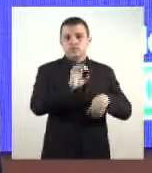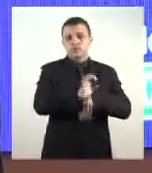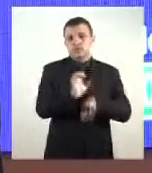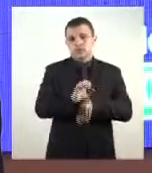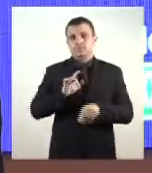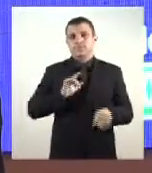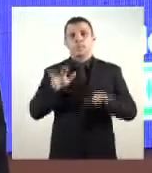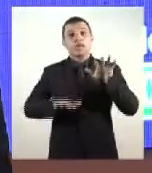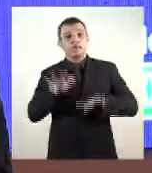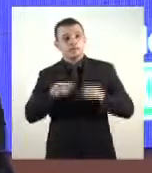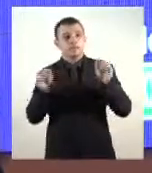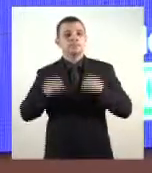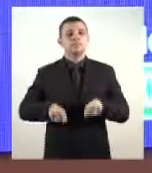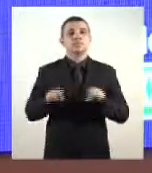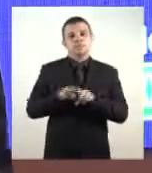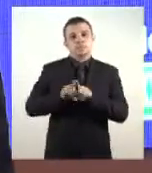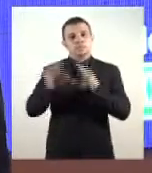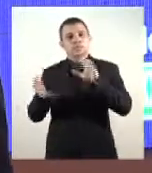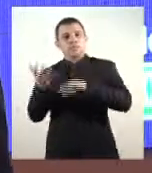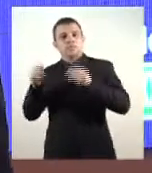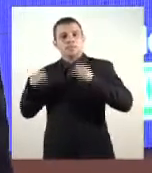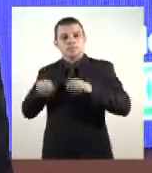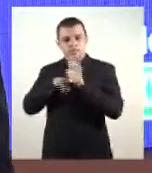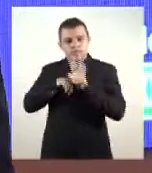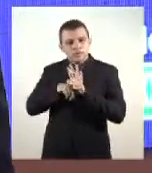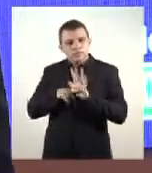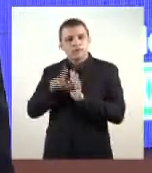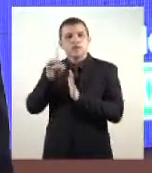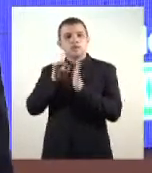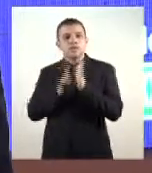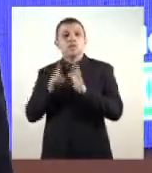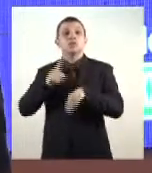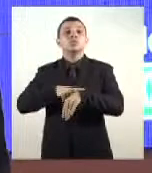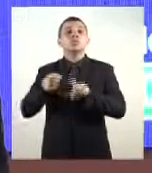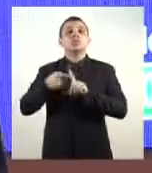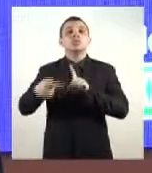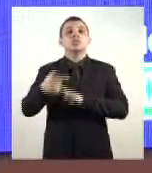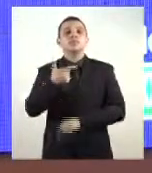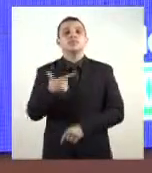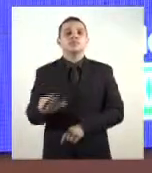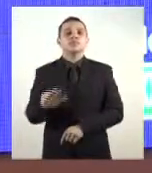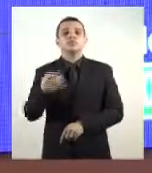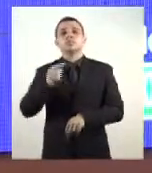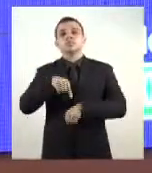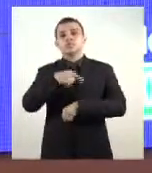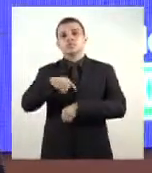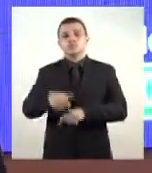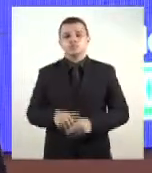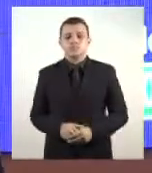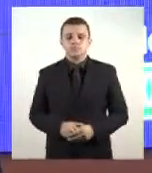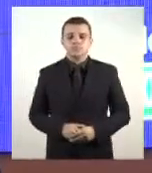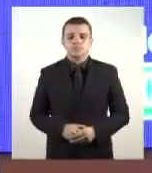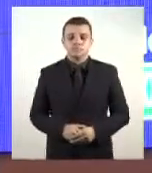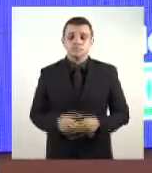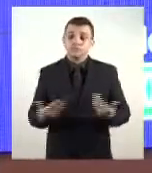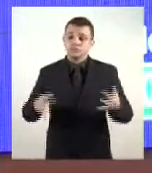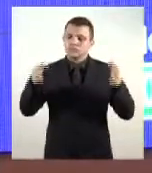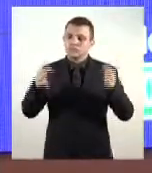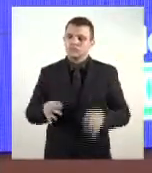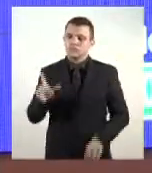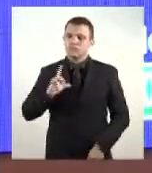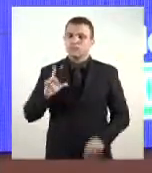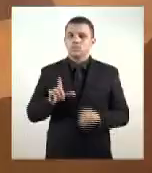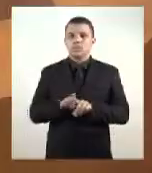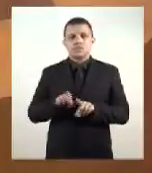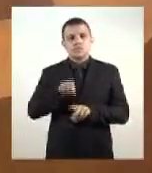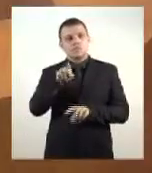que o Congresso analisasse ainda o decreto em um prazo de 24 horas. Portanto, tenho certeza que, talvez até levado pelo